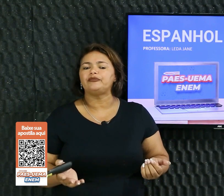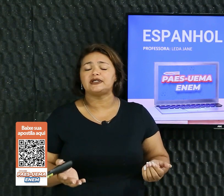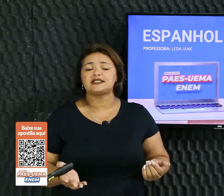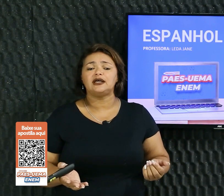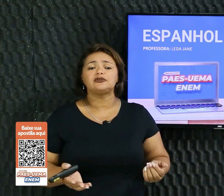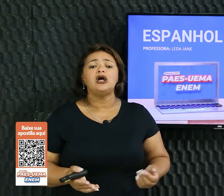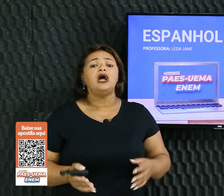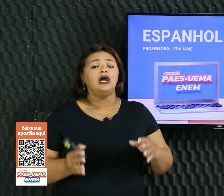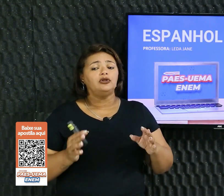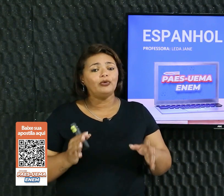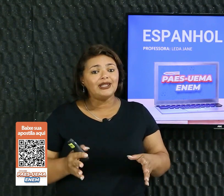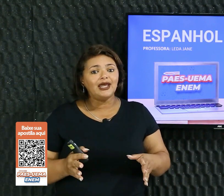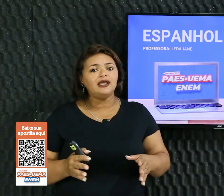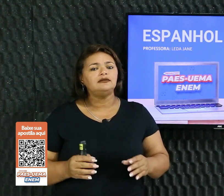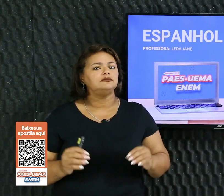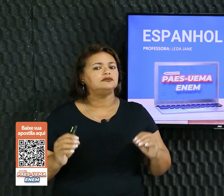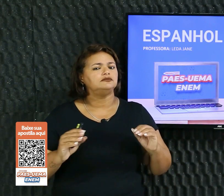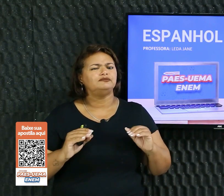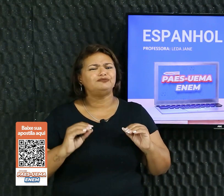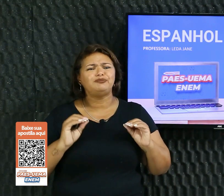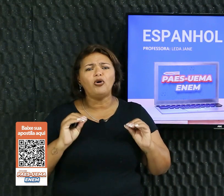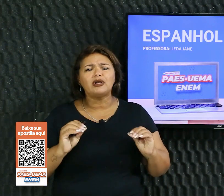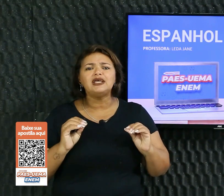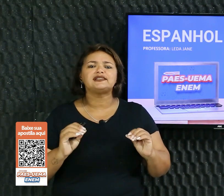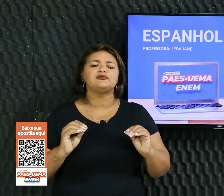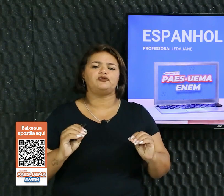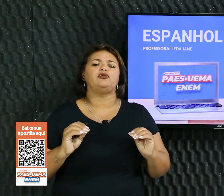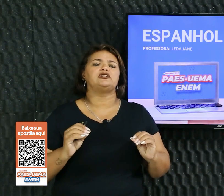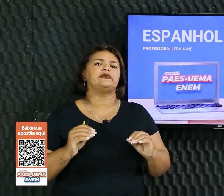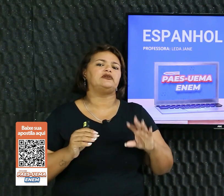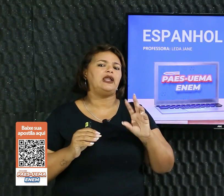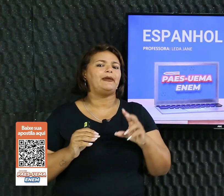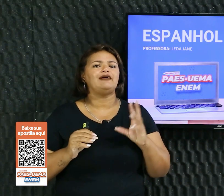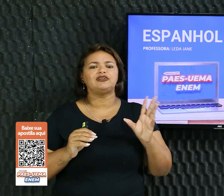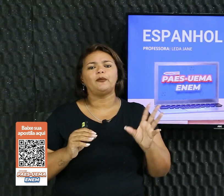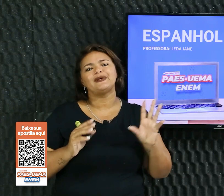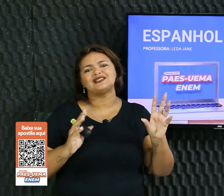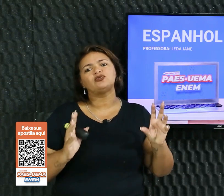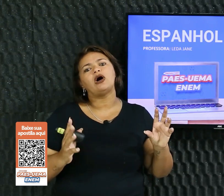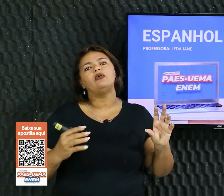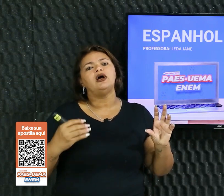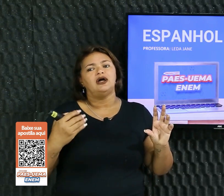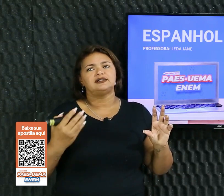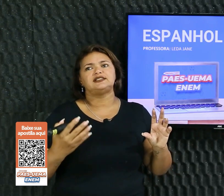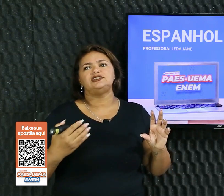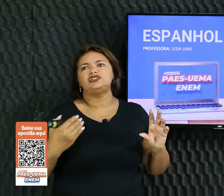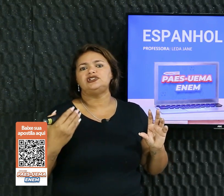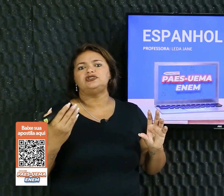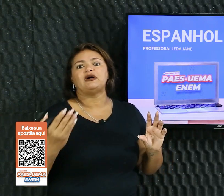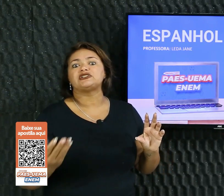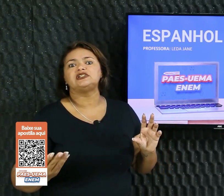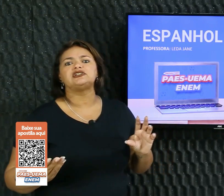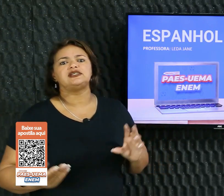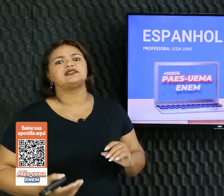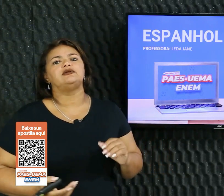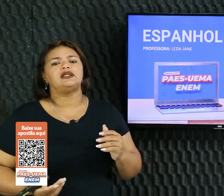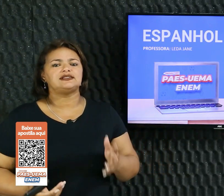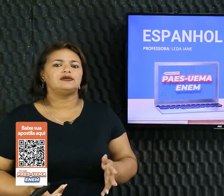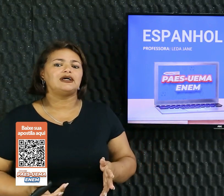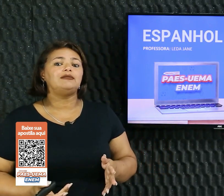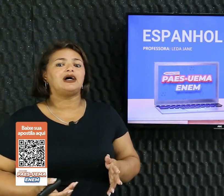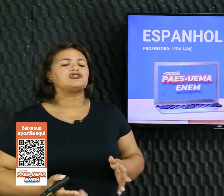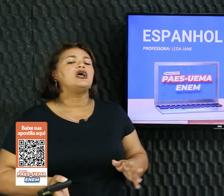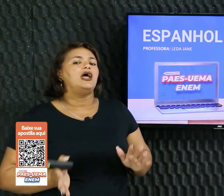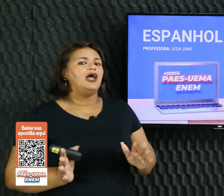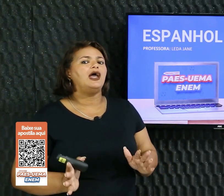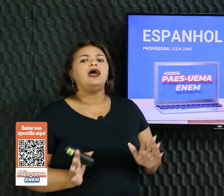textual, tá certo? No Enem, pouquíssimas, não dá nem para levantar um percentual assim, de bastante atenção em relação